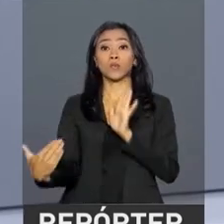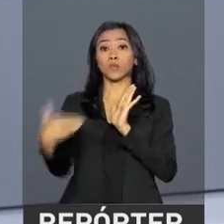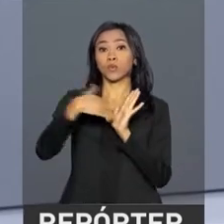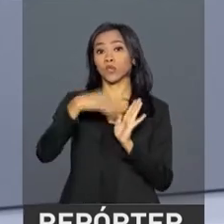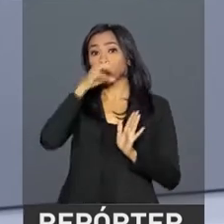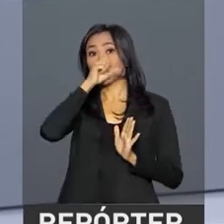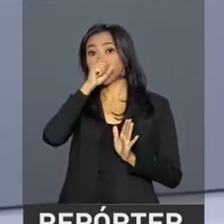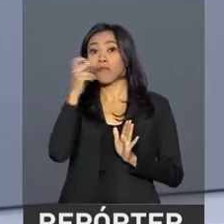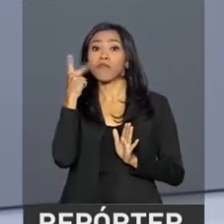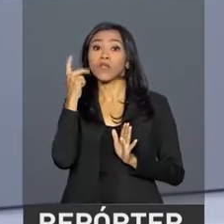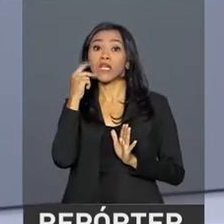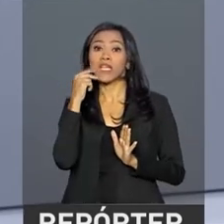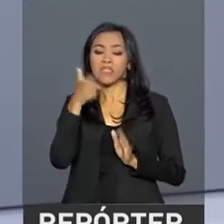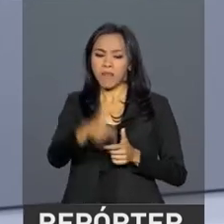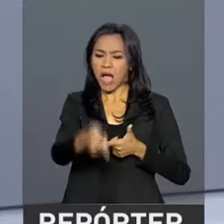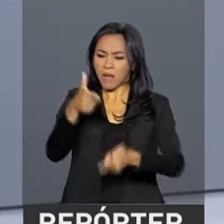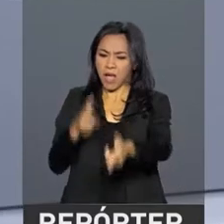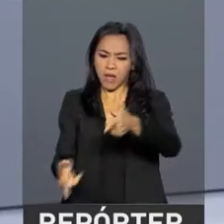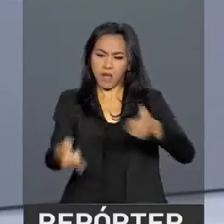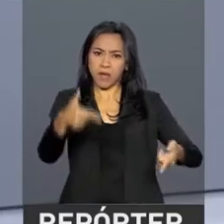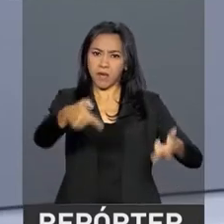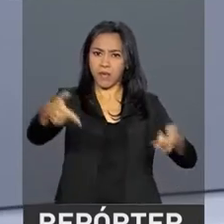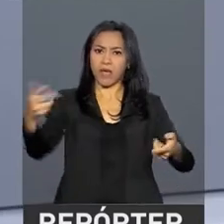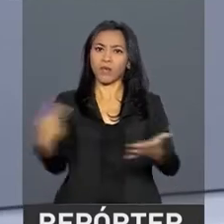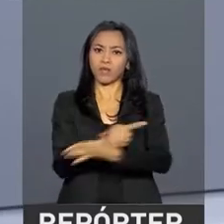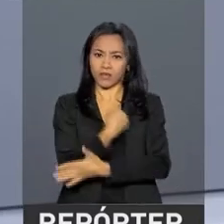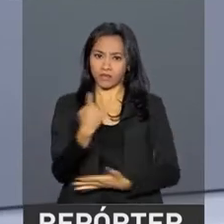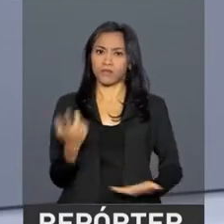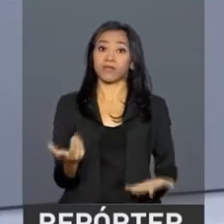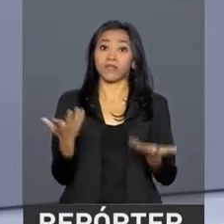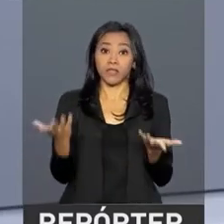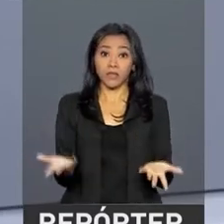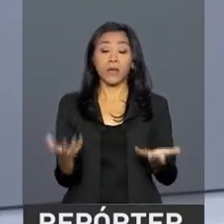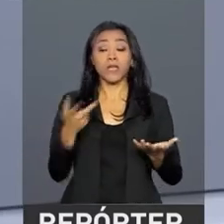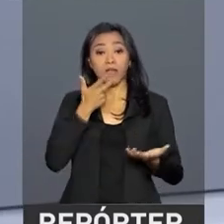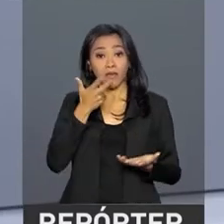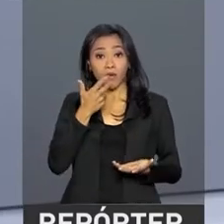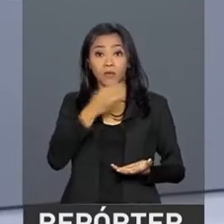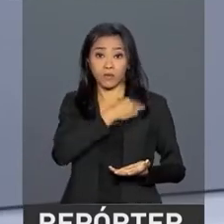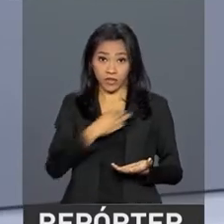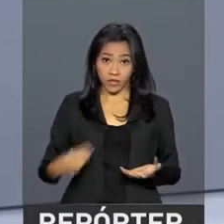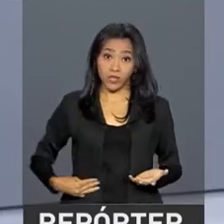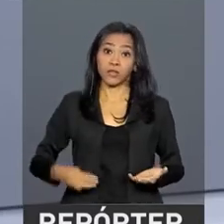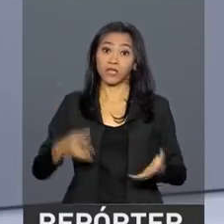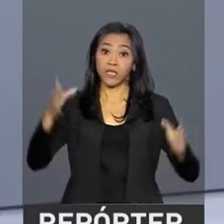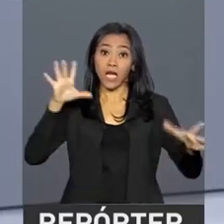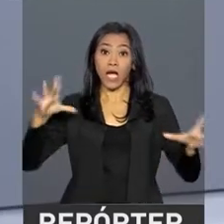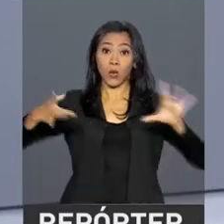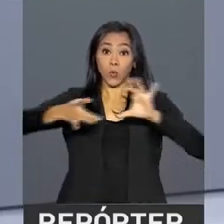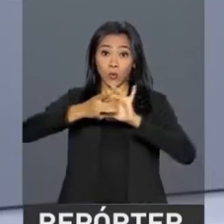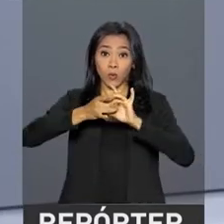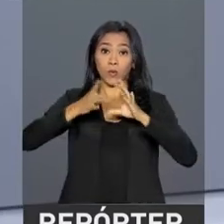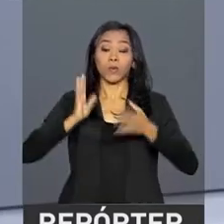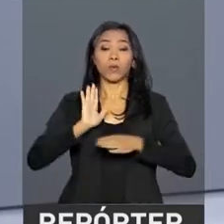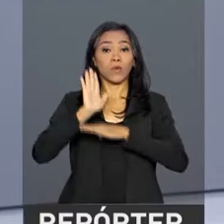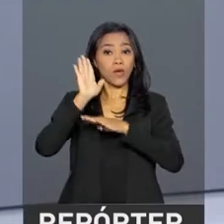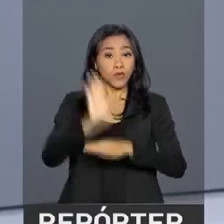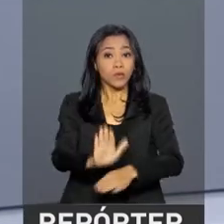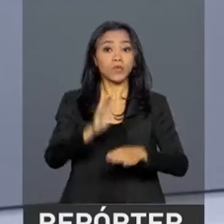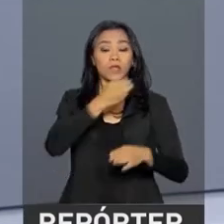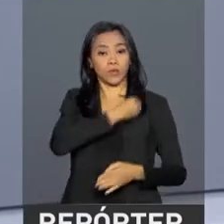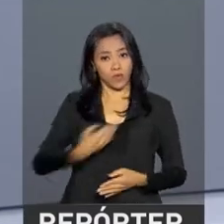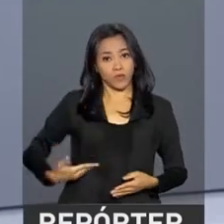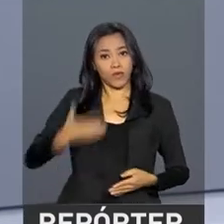em fortaleza o ministro torquato jardim afirma que a união seguirá cumprindo o papel de oferecer apoio técnico